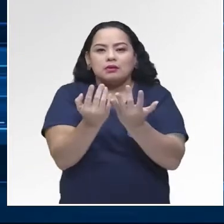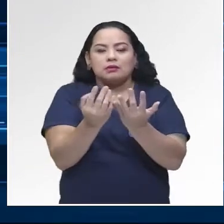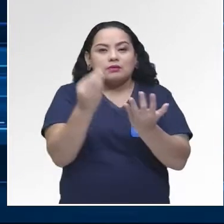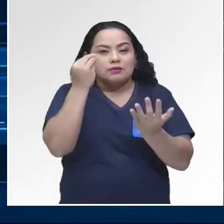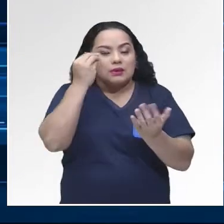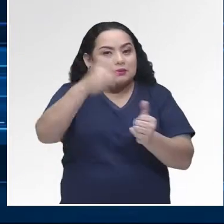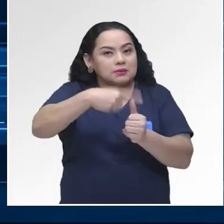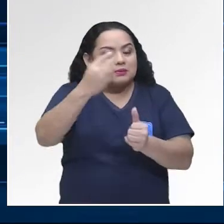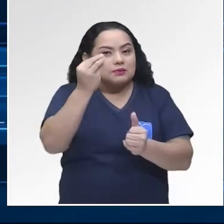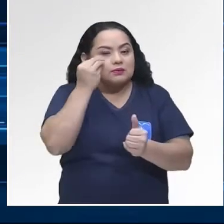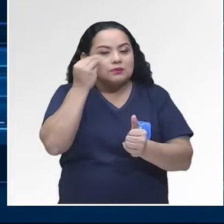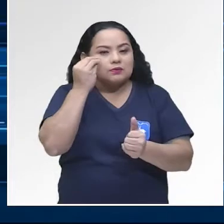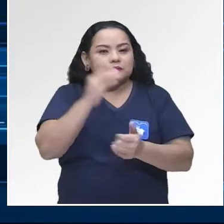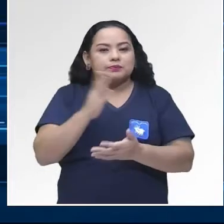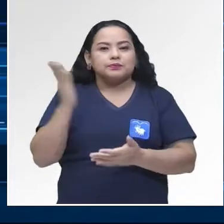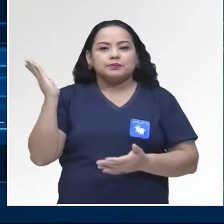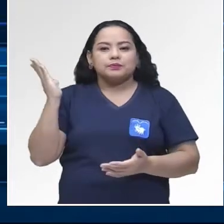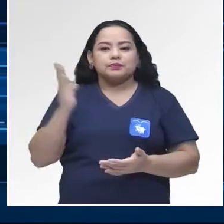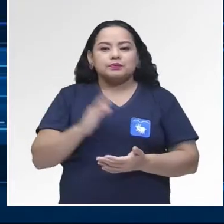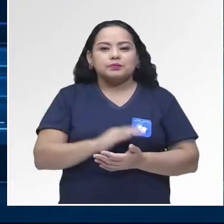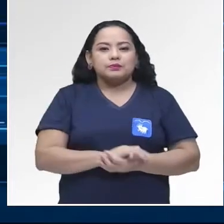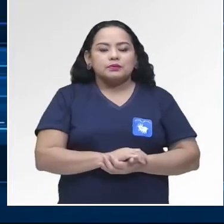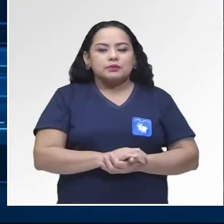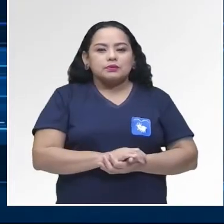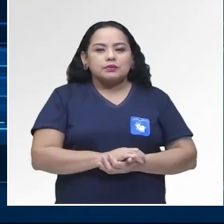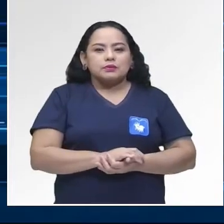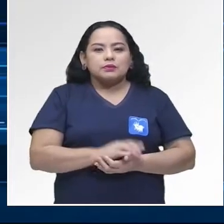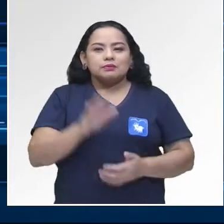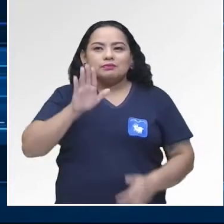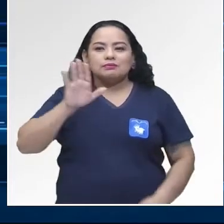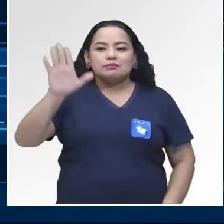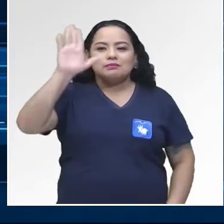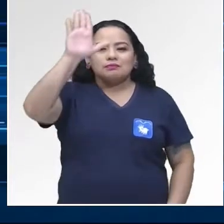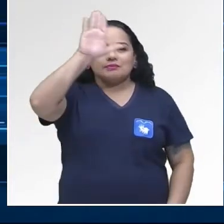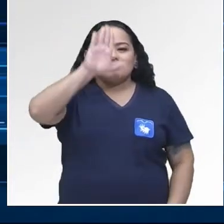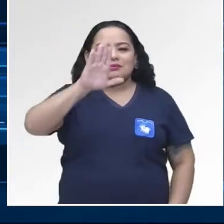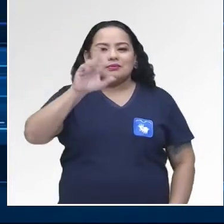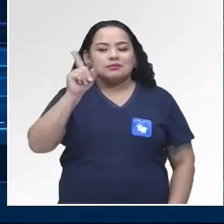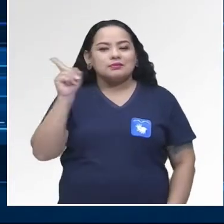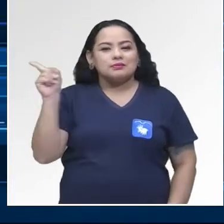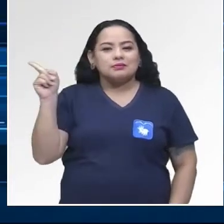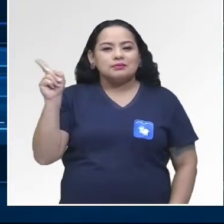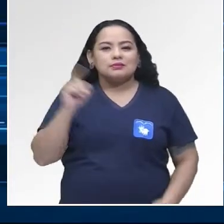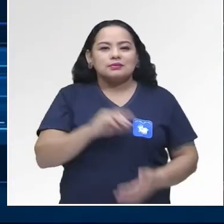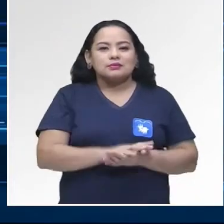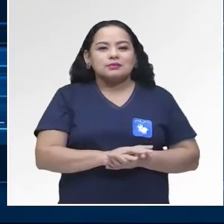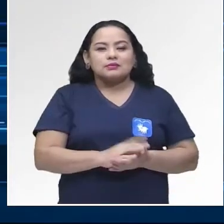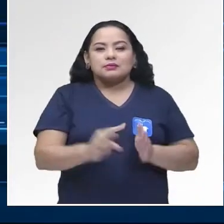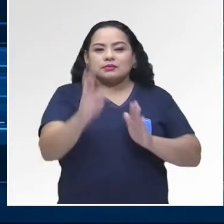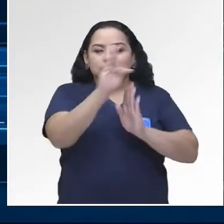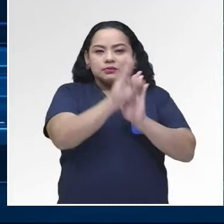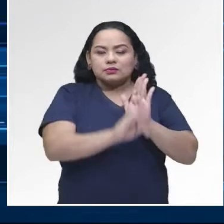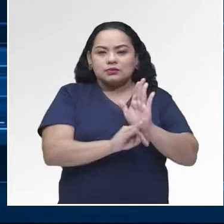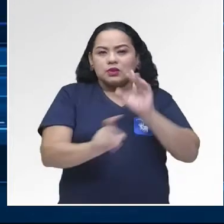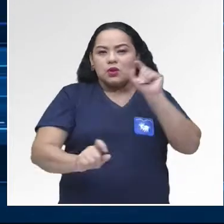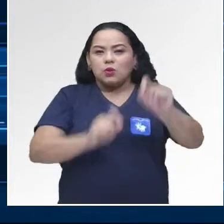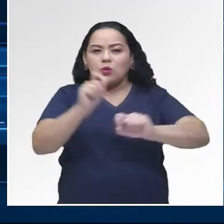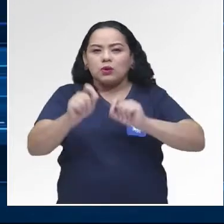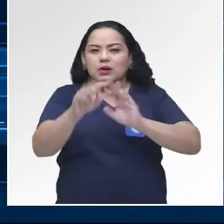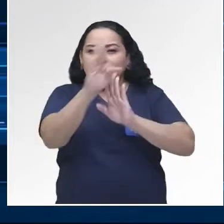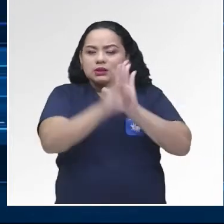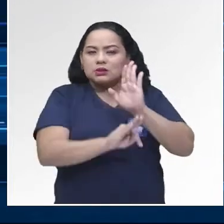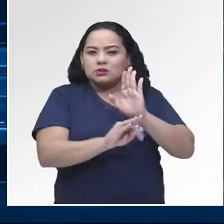Vamos acompanhar, né? Então vocês estão vendo aí uma imagem e um texto. O que diz no